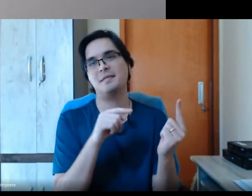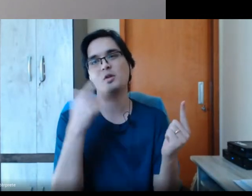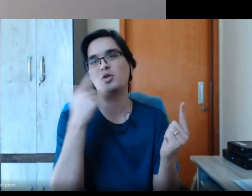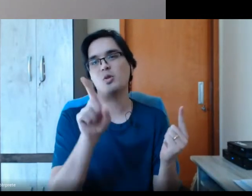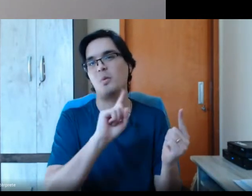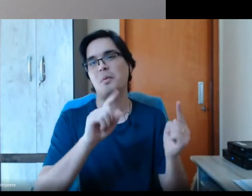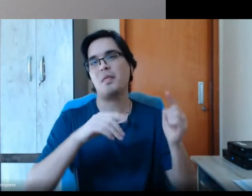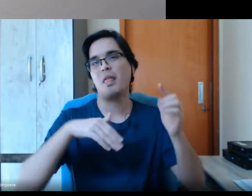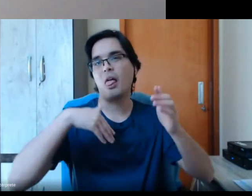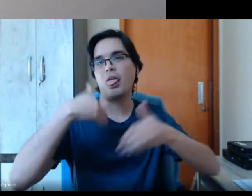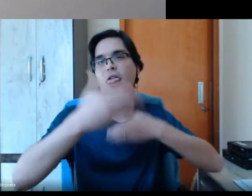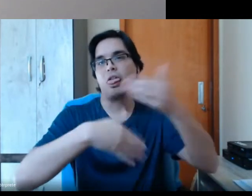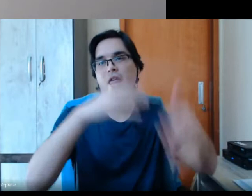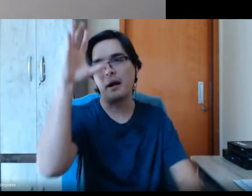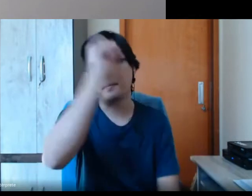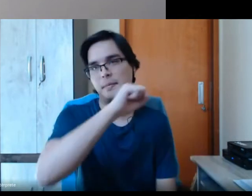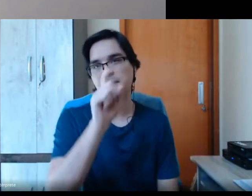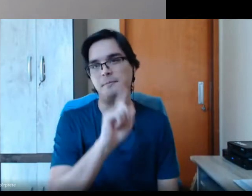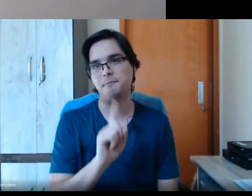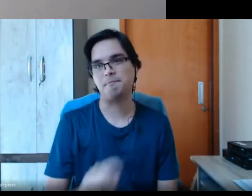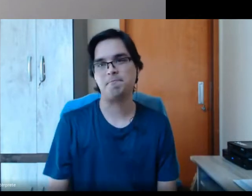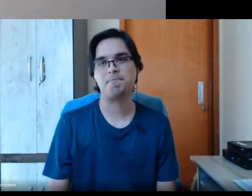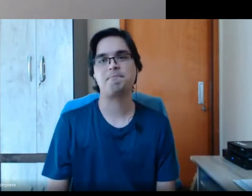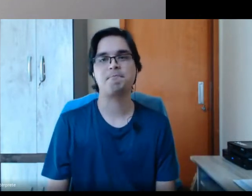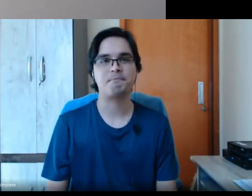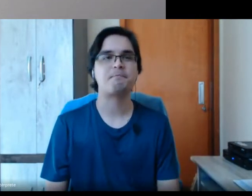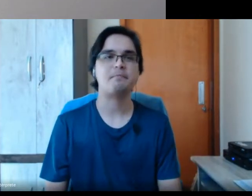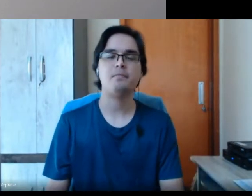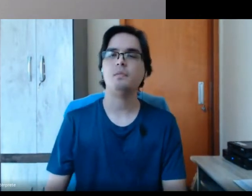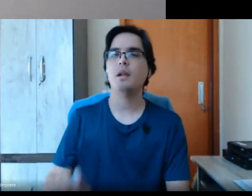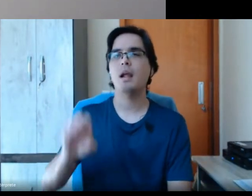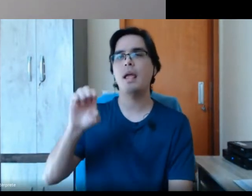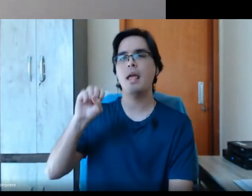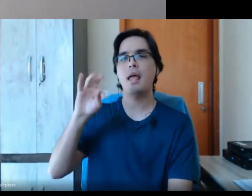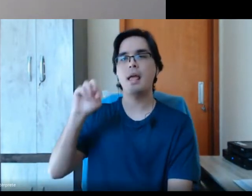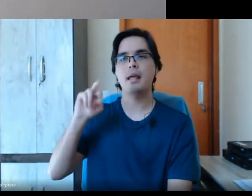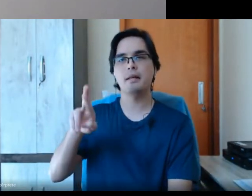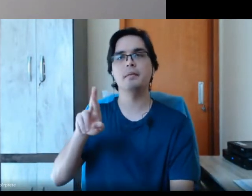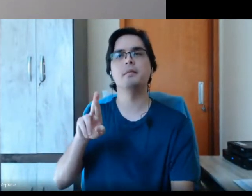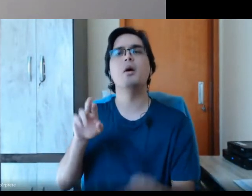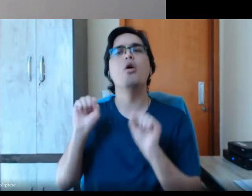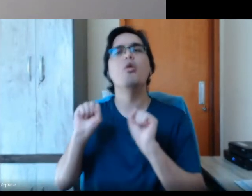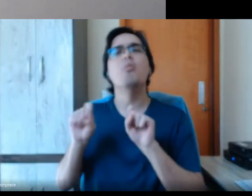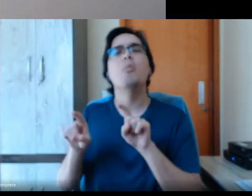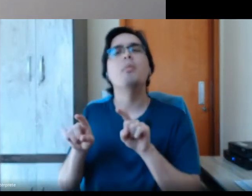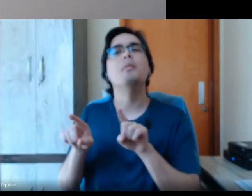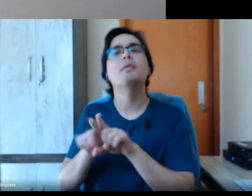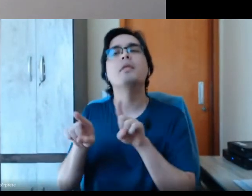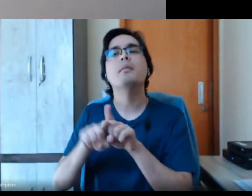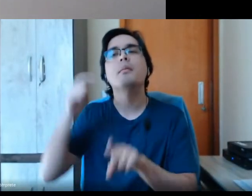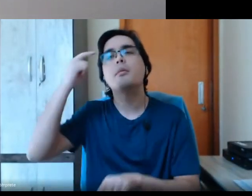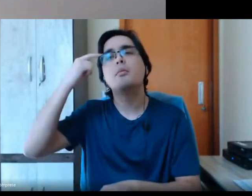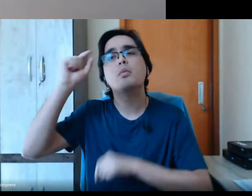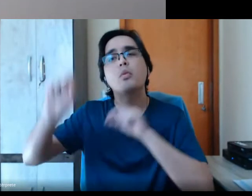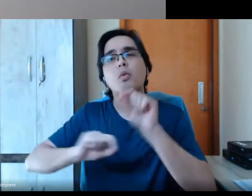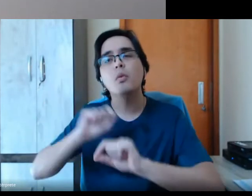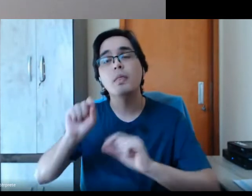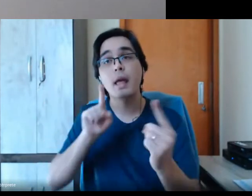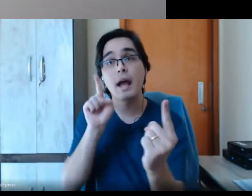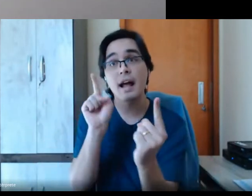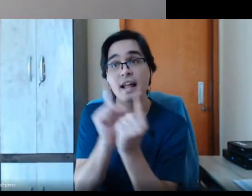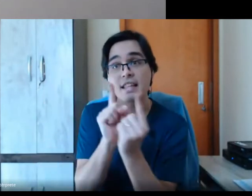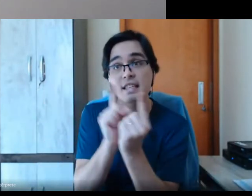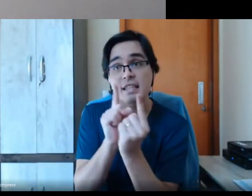momentos, esses encontros, porque realmente fica trabalhar, às vezes, 4 horas somente com as atividades síncronas, ela fica